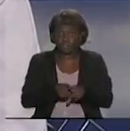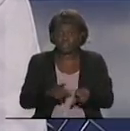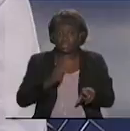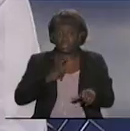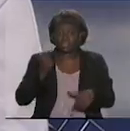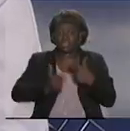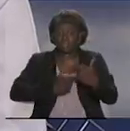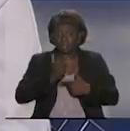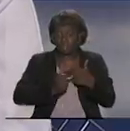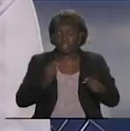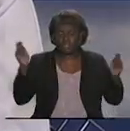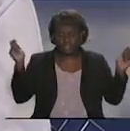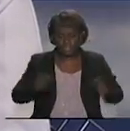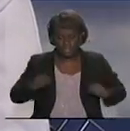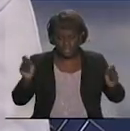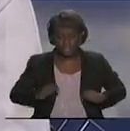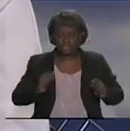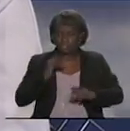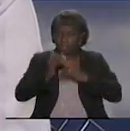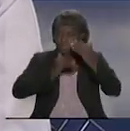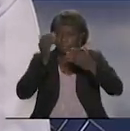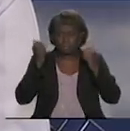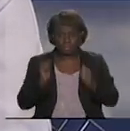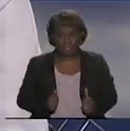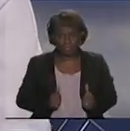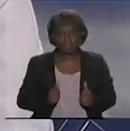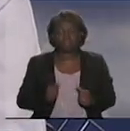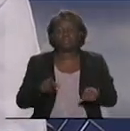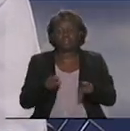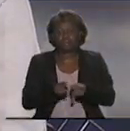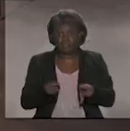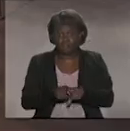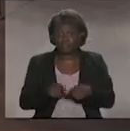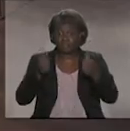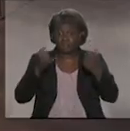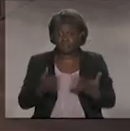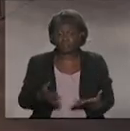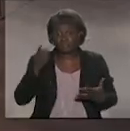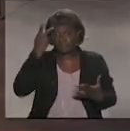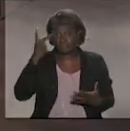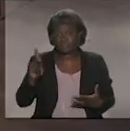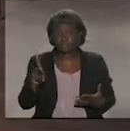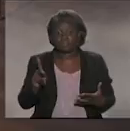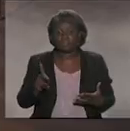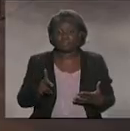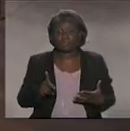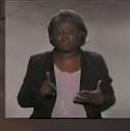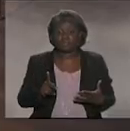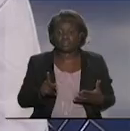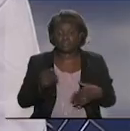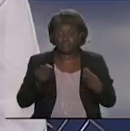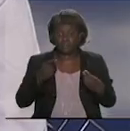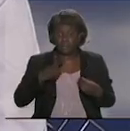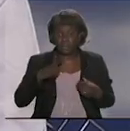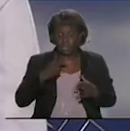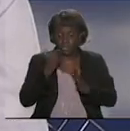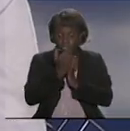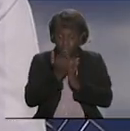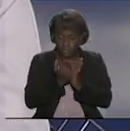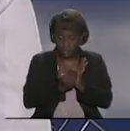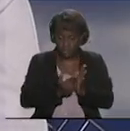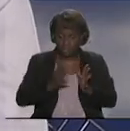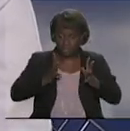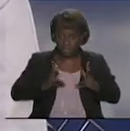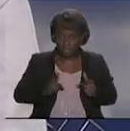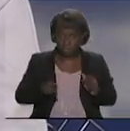também mas é uma atividade que tem tudo para se desenvolver. E também em relação à parte de, como